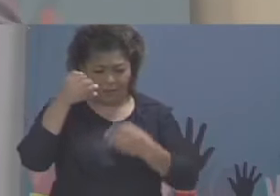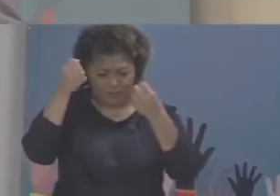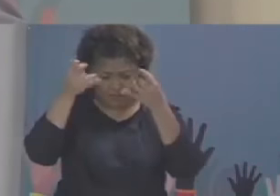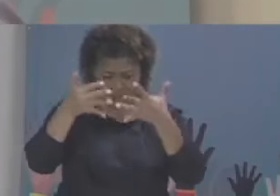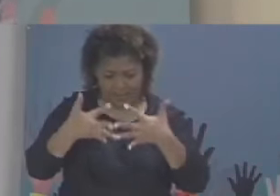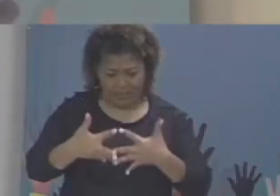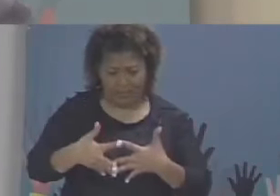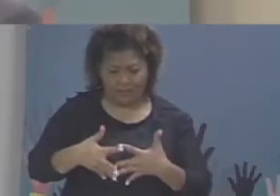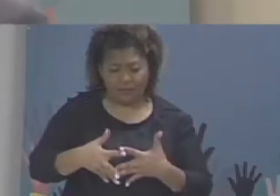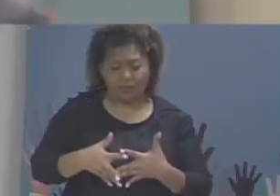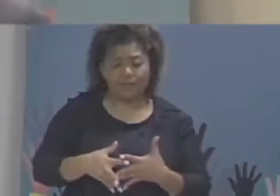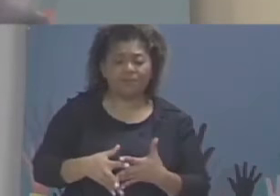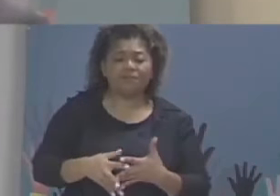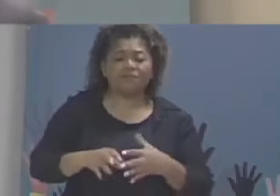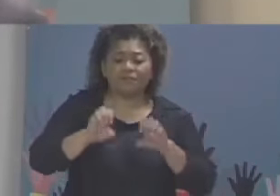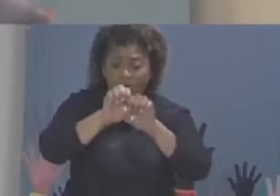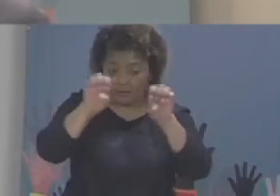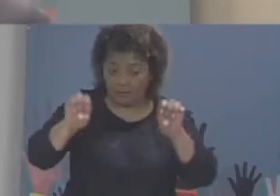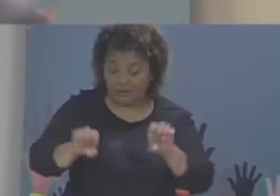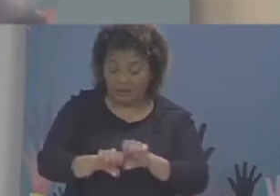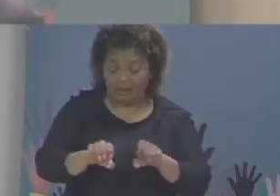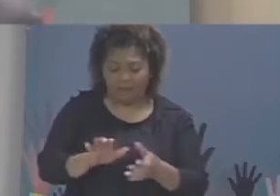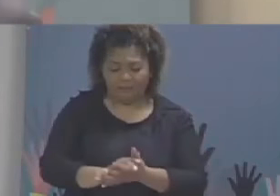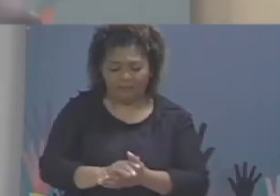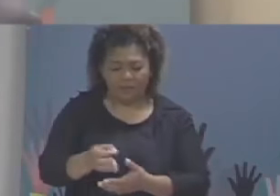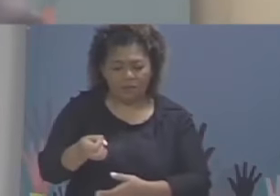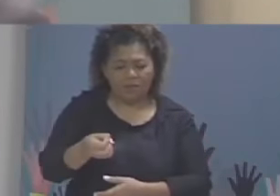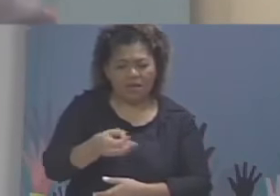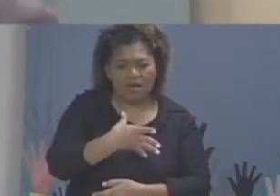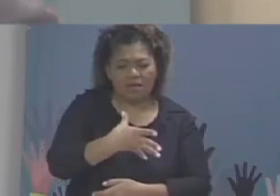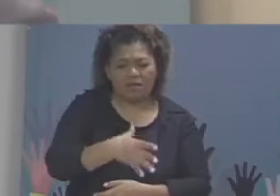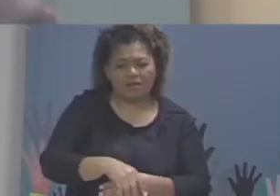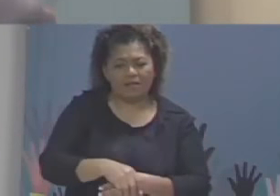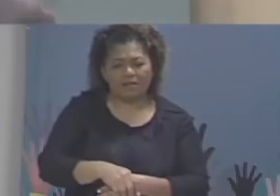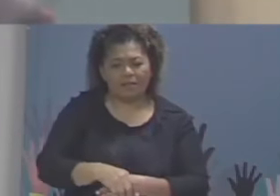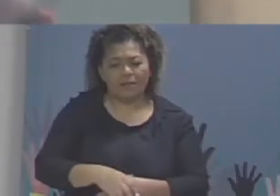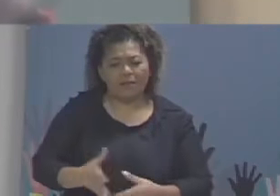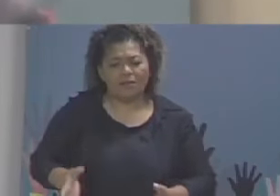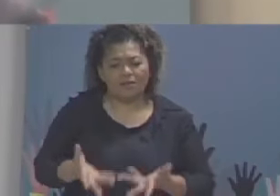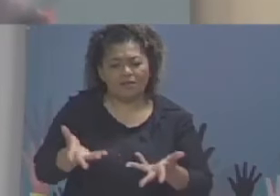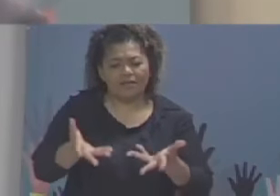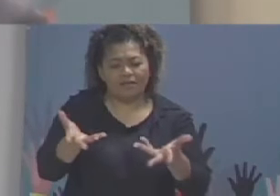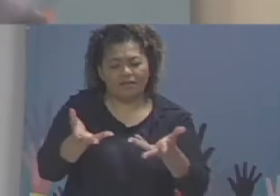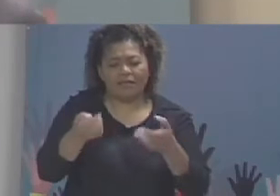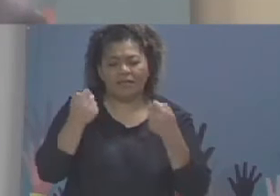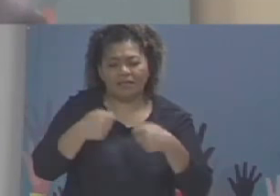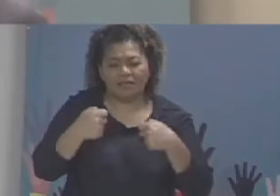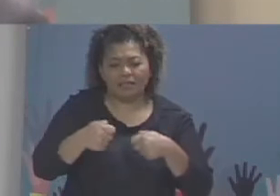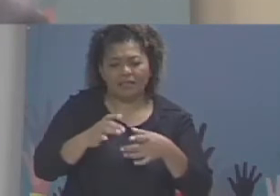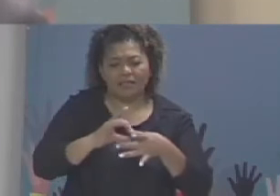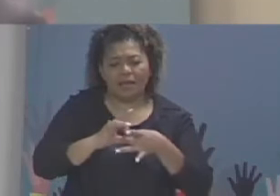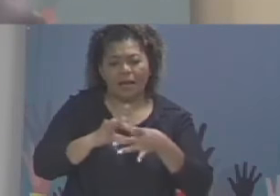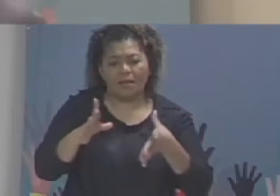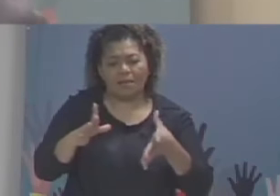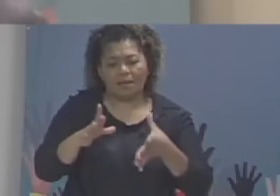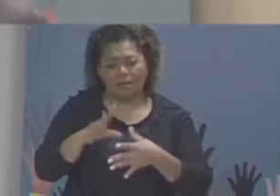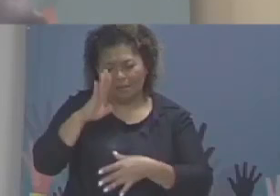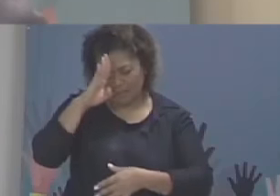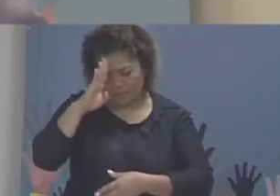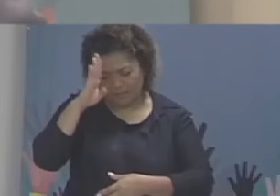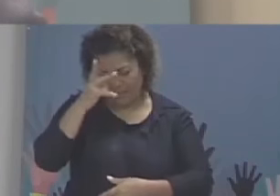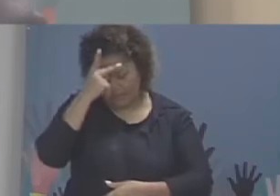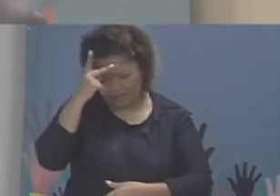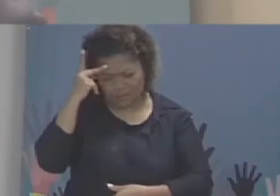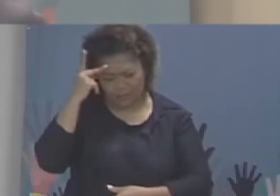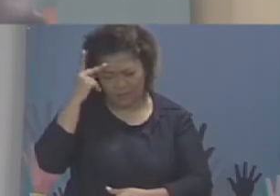tema. Esse tema, em alguns momentos, circulou na renovação com pessoas favoráveis, assim. É necessário que a gente libere, para principalmente as pessoas que